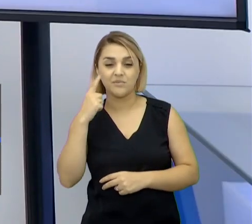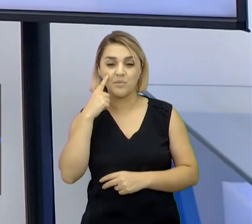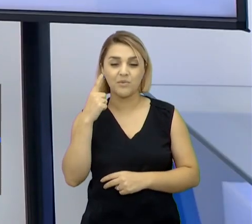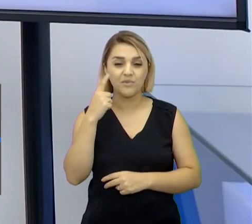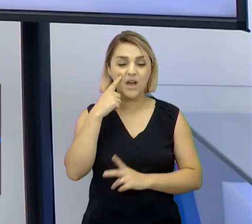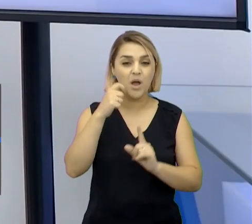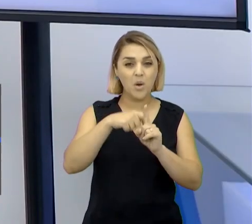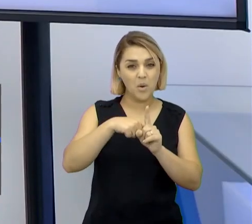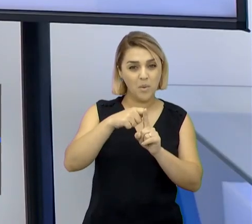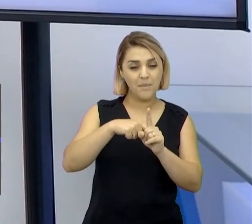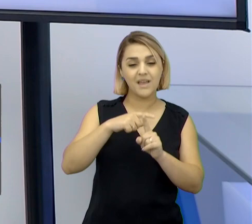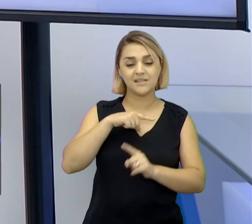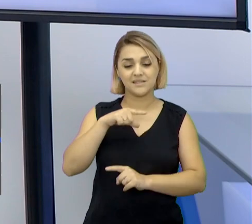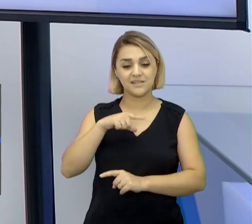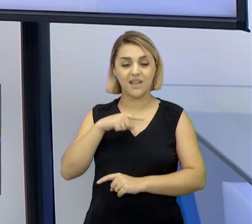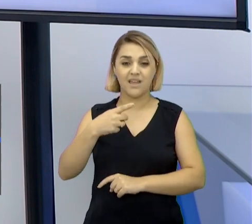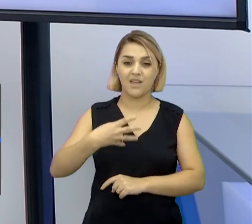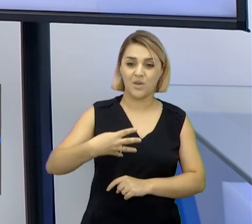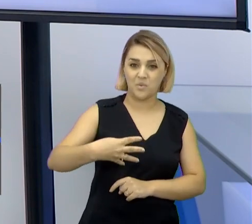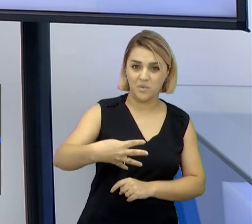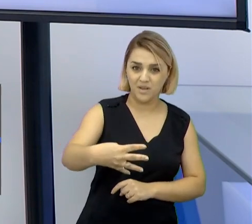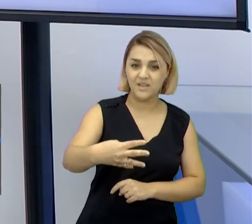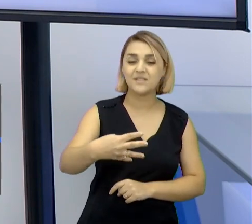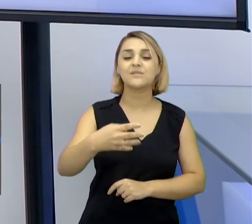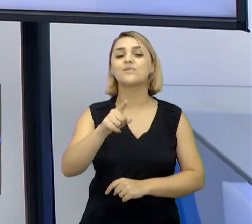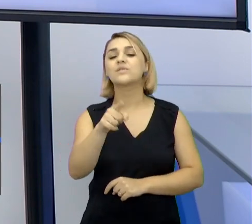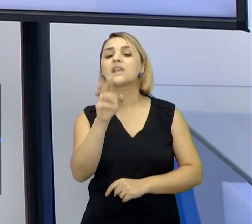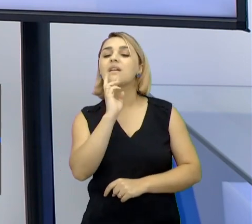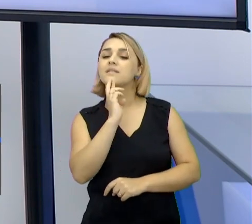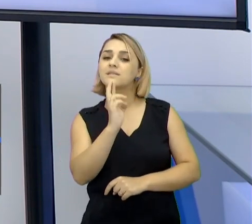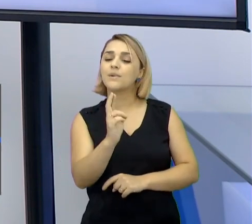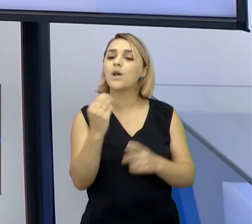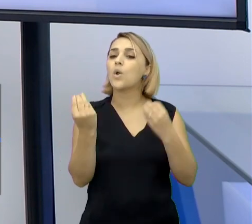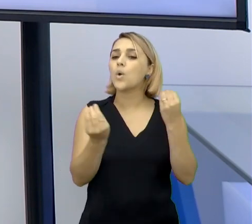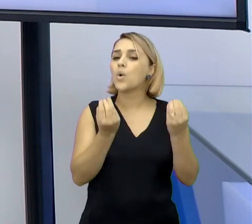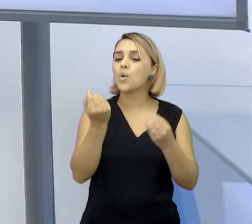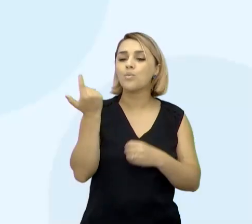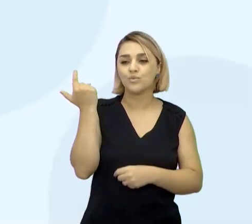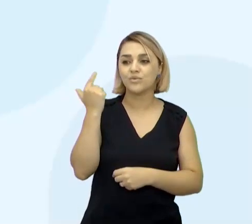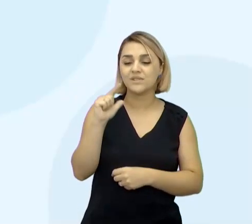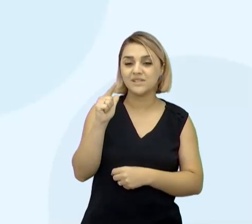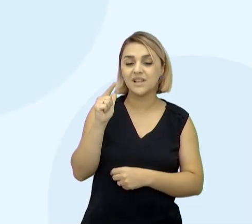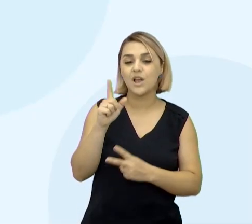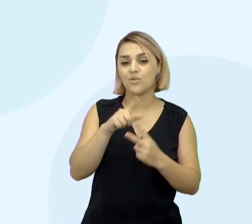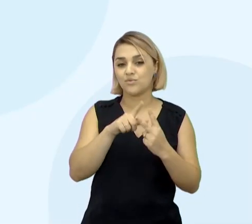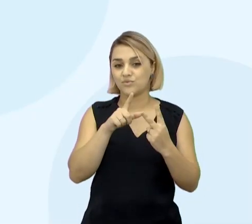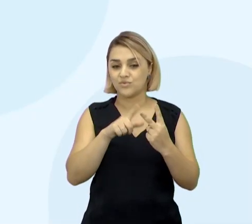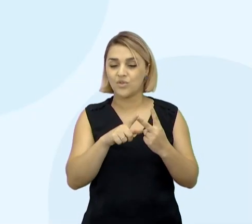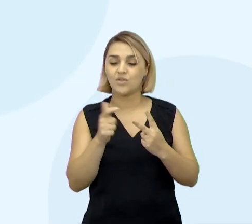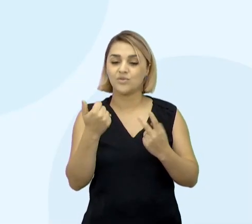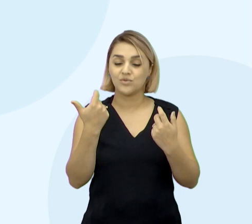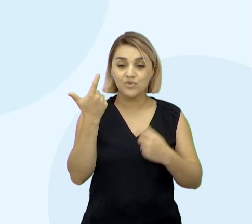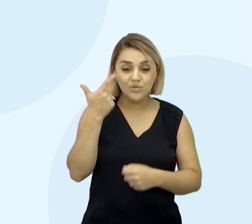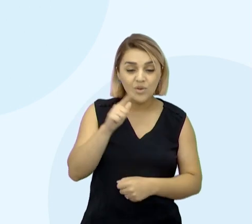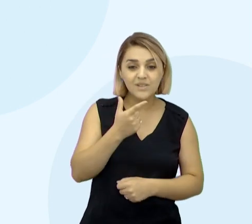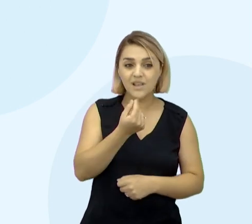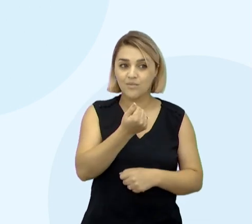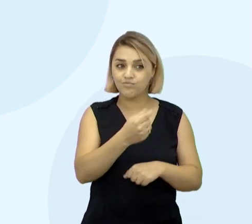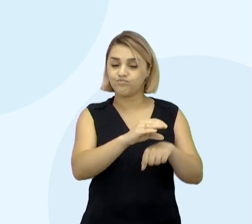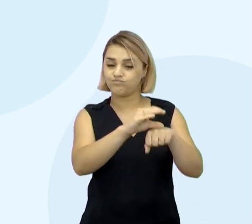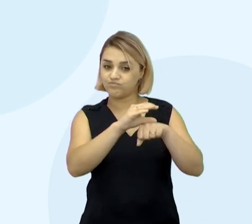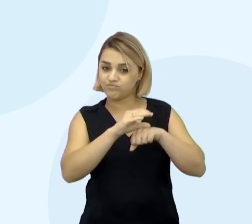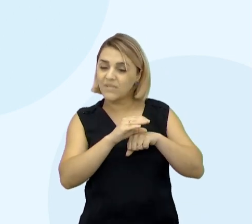4 semanas, responda: o que é necessário para fazer que Carlos e Juliana possam usar a mesada e ainda sobre o